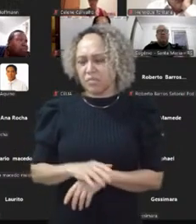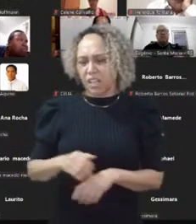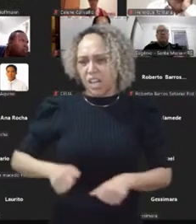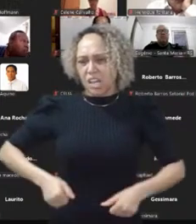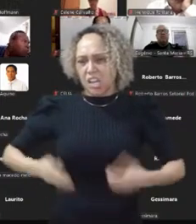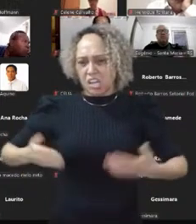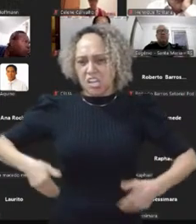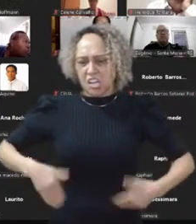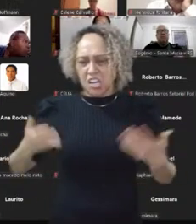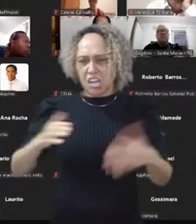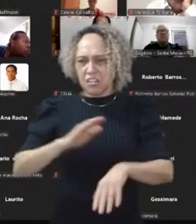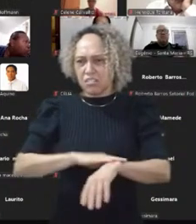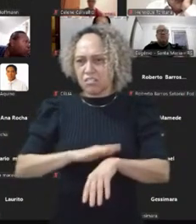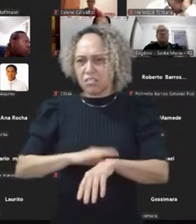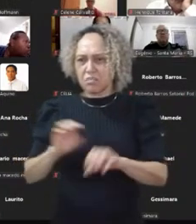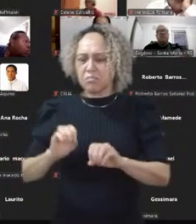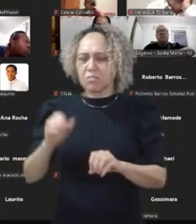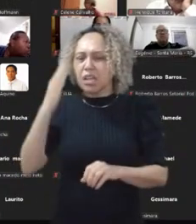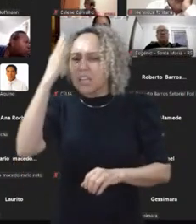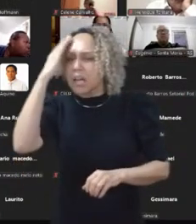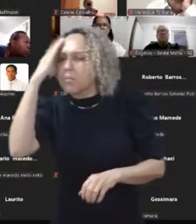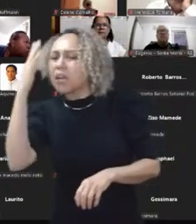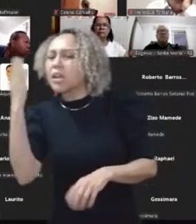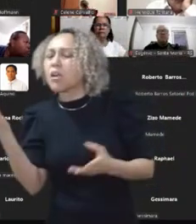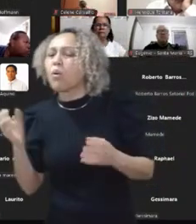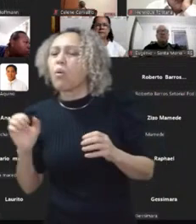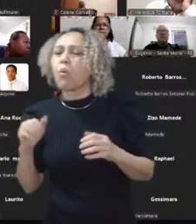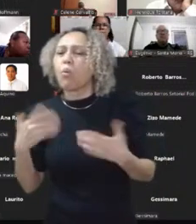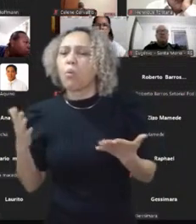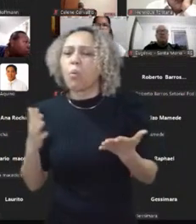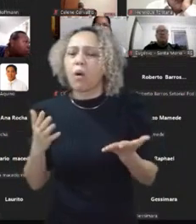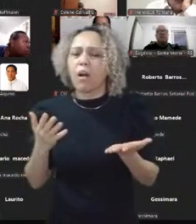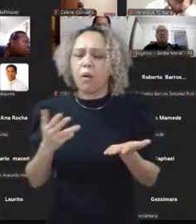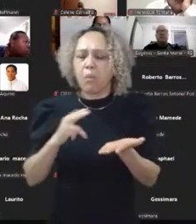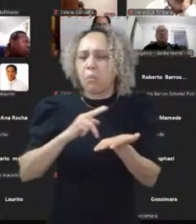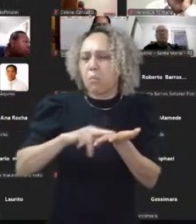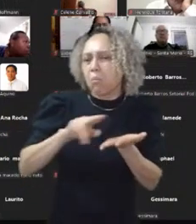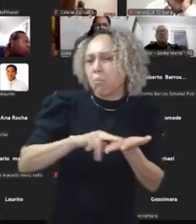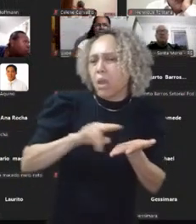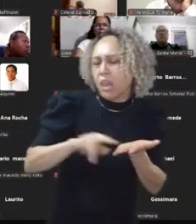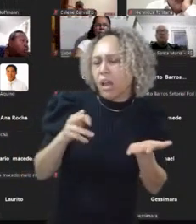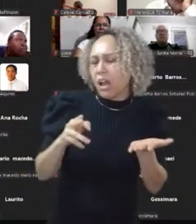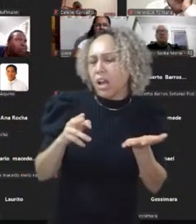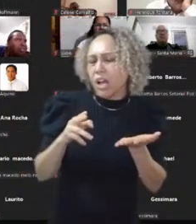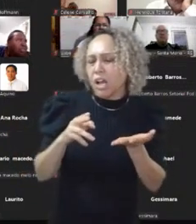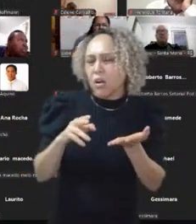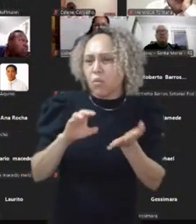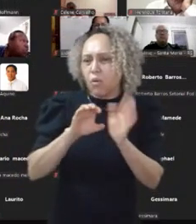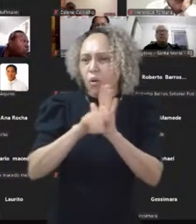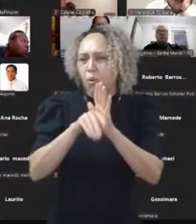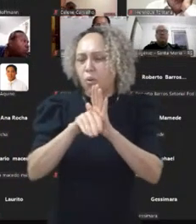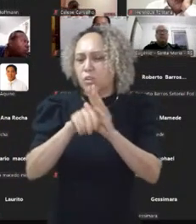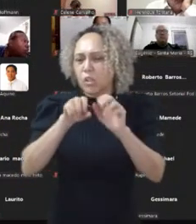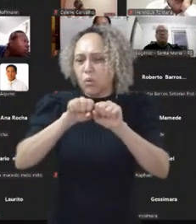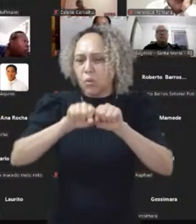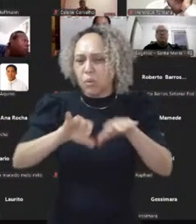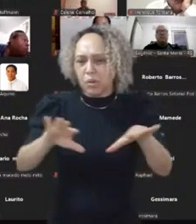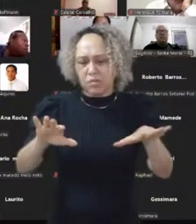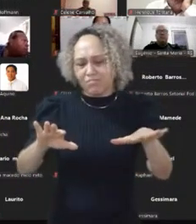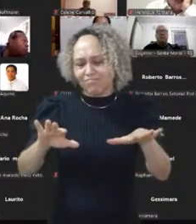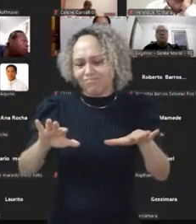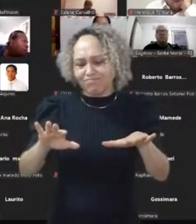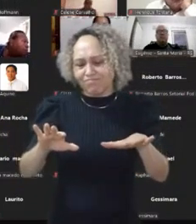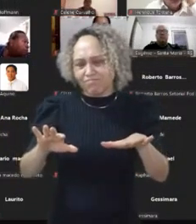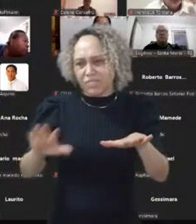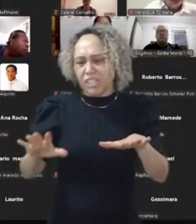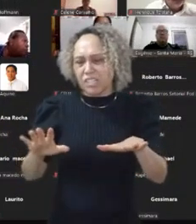gastar tempo para saber qual mensagem qual tipo de forma e de conteúdo poderia bombar melhor ali numa campanha eleitoral